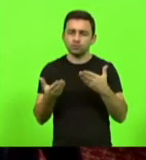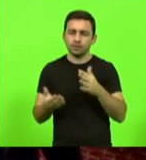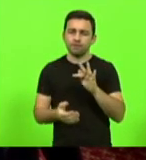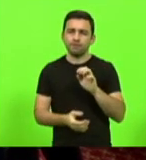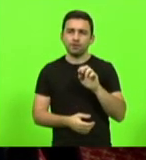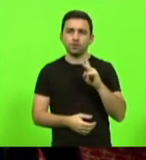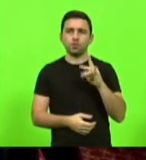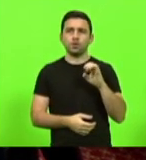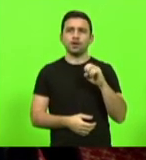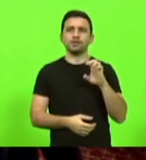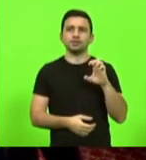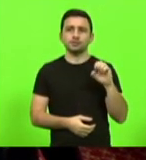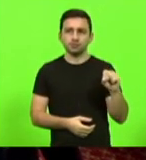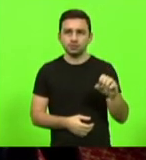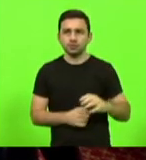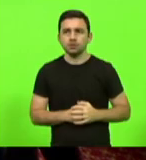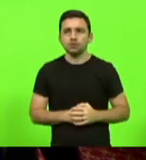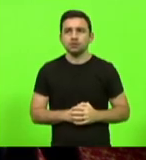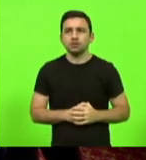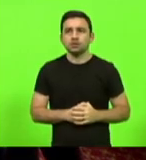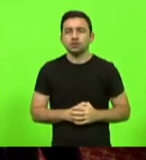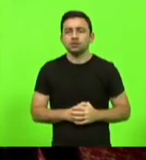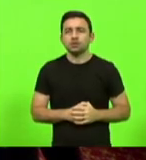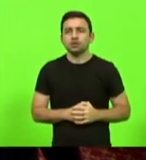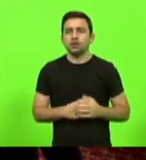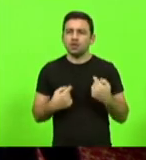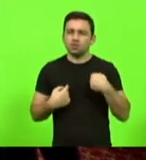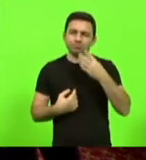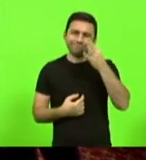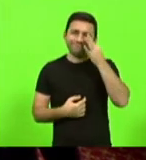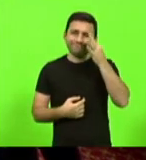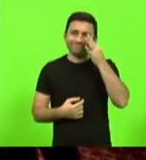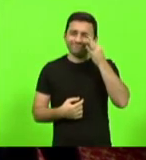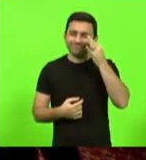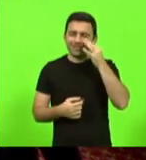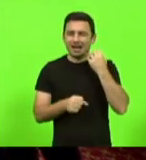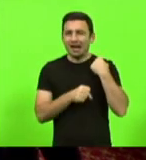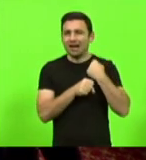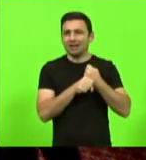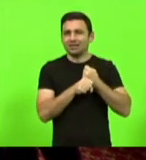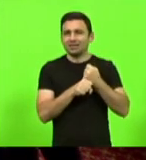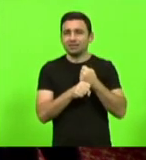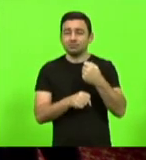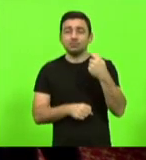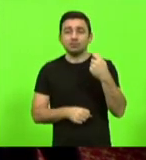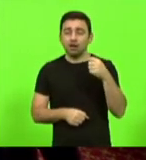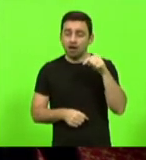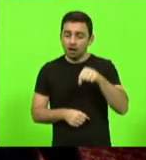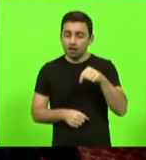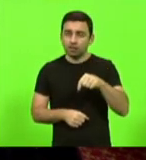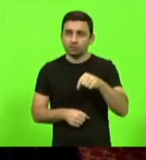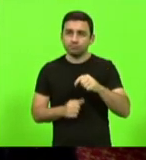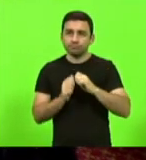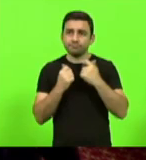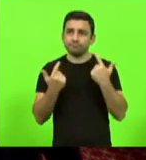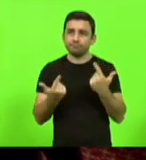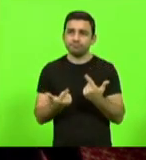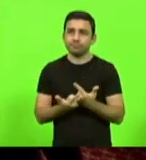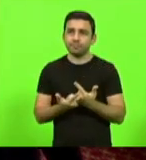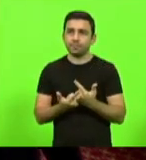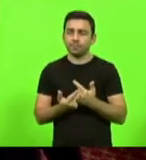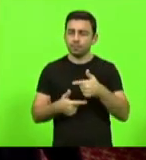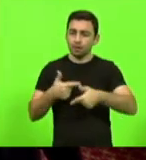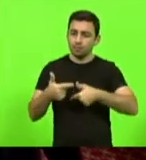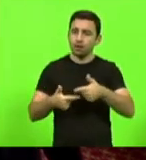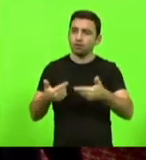FEUESC. Estou acompanhando há muitos anos, principalmente aqui no Parlamento, a atividade que a FEUESC tem